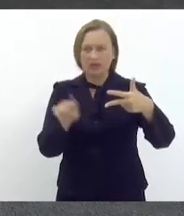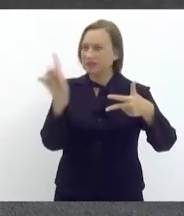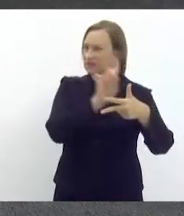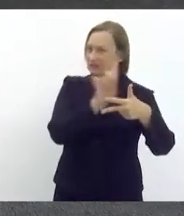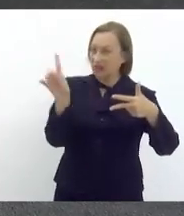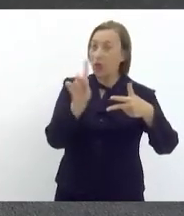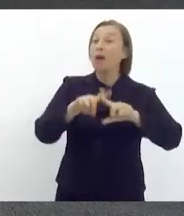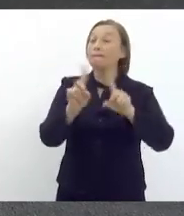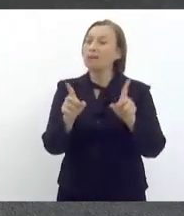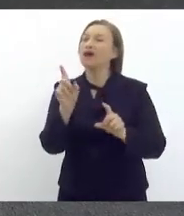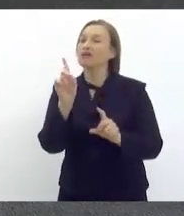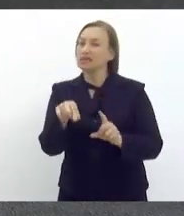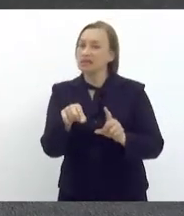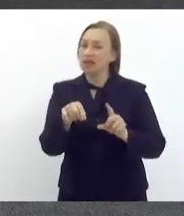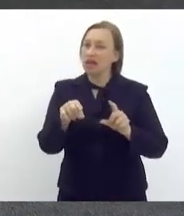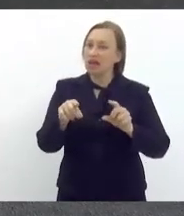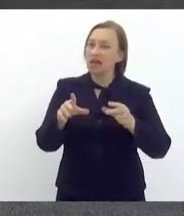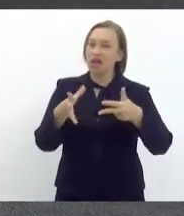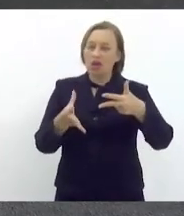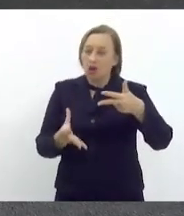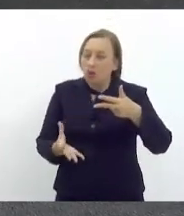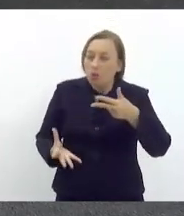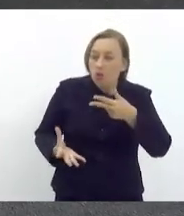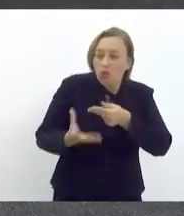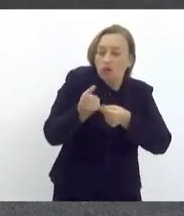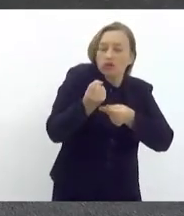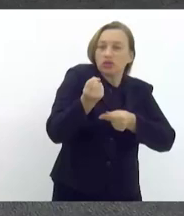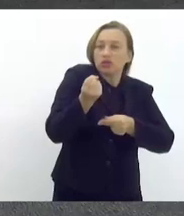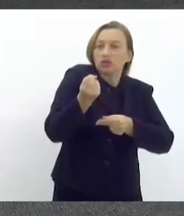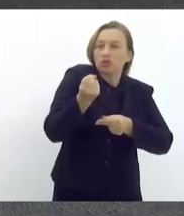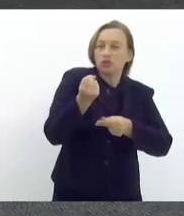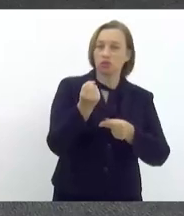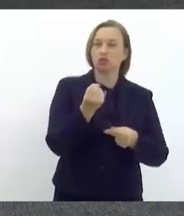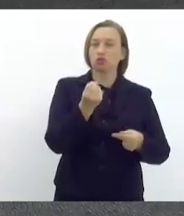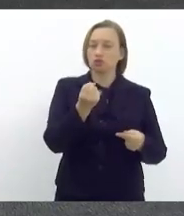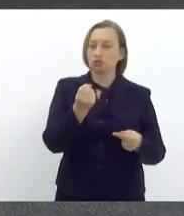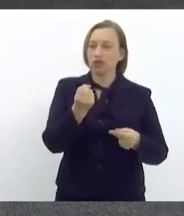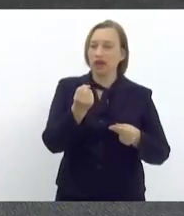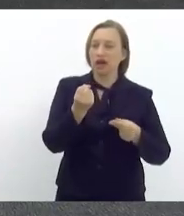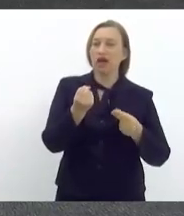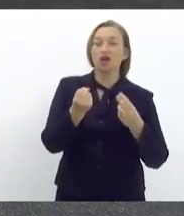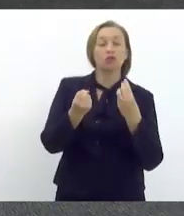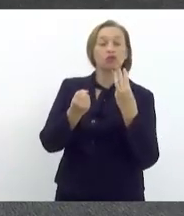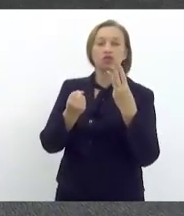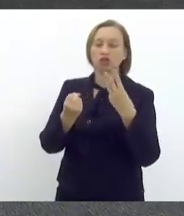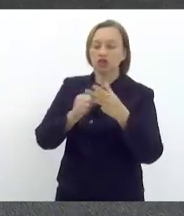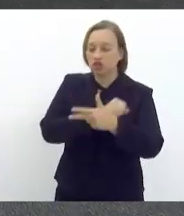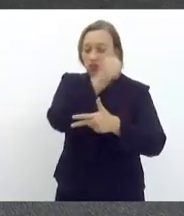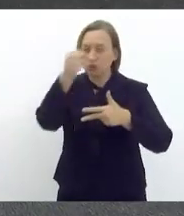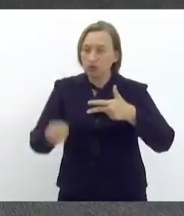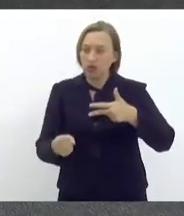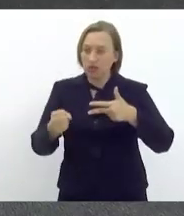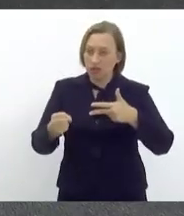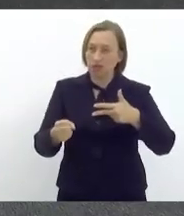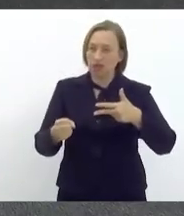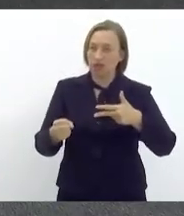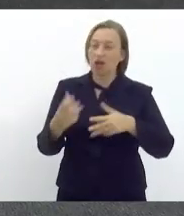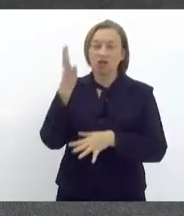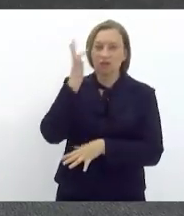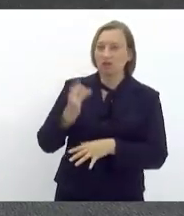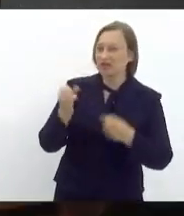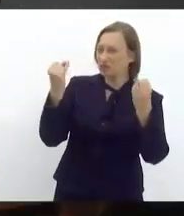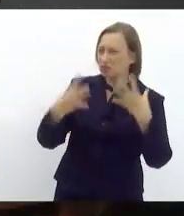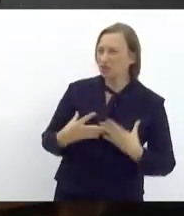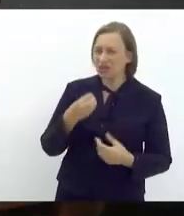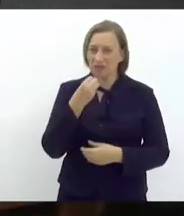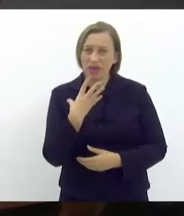poderes mas é uniformizar as previsões dos três poderes então não sei se esclarecia